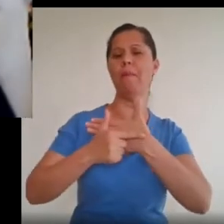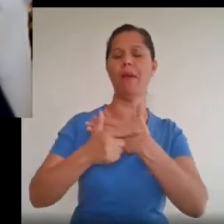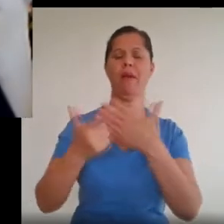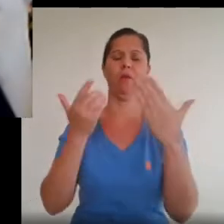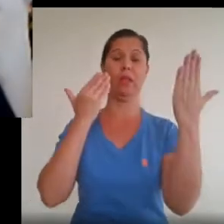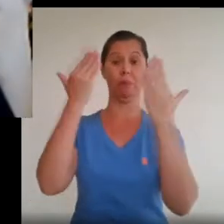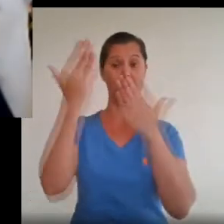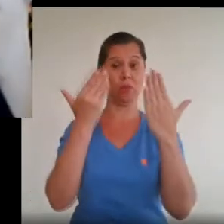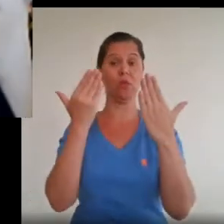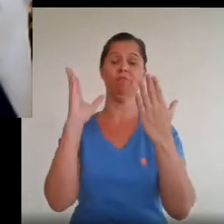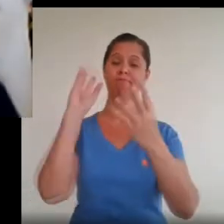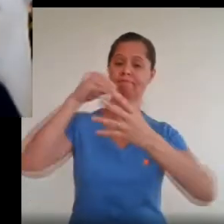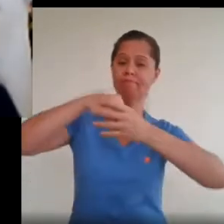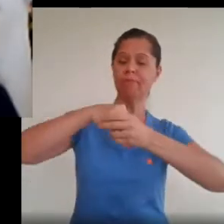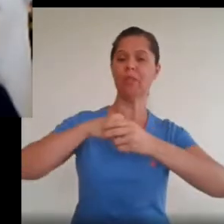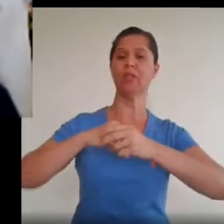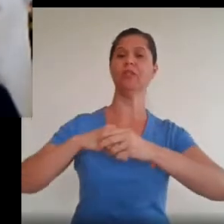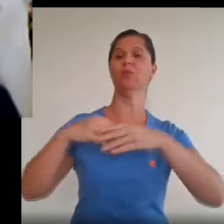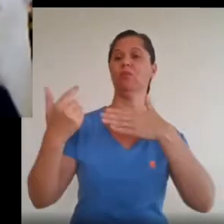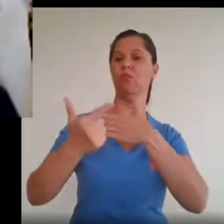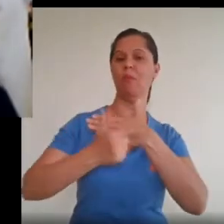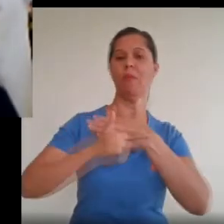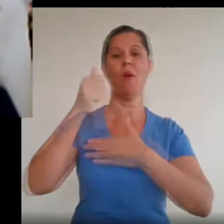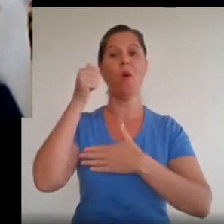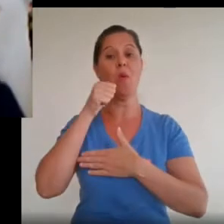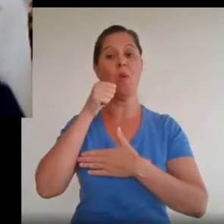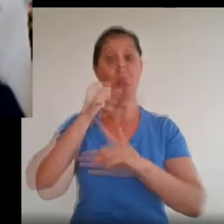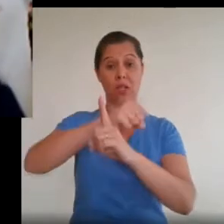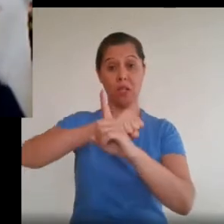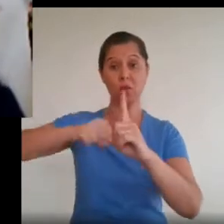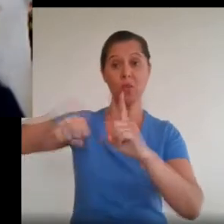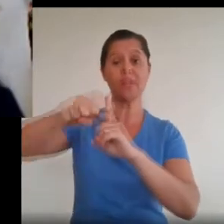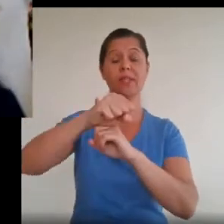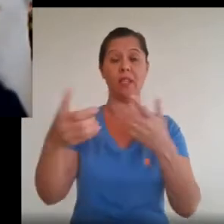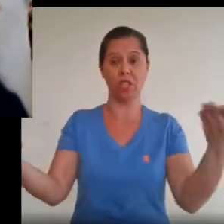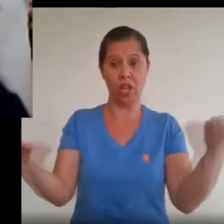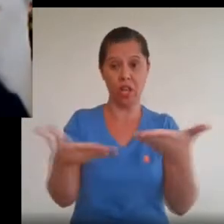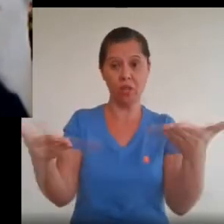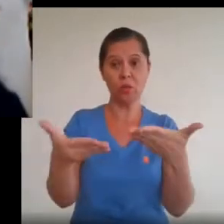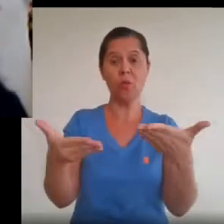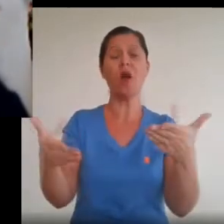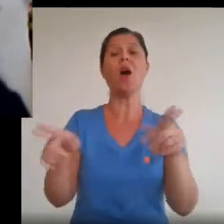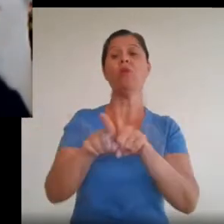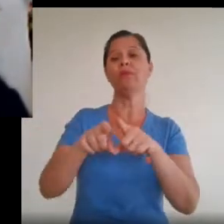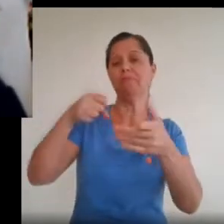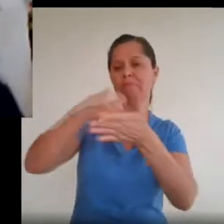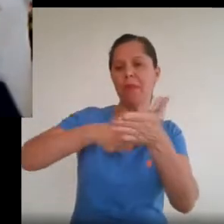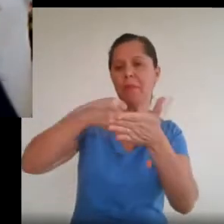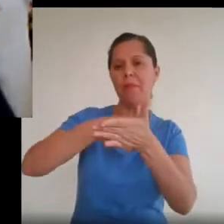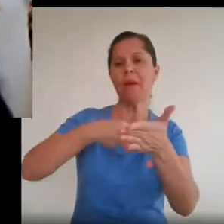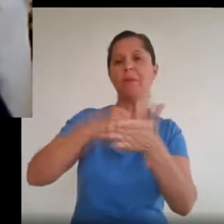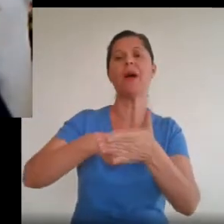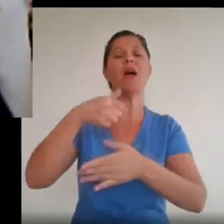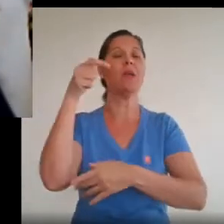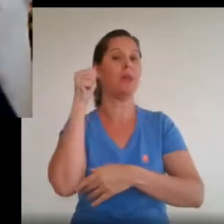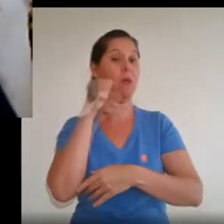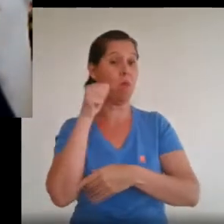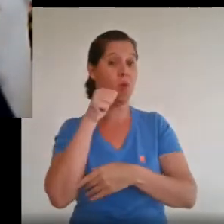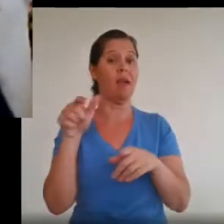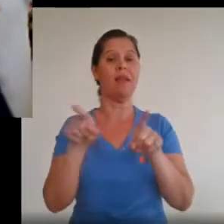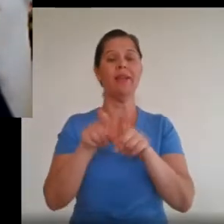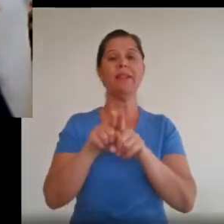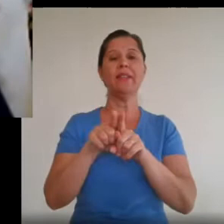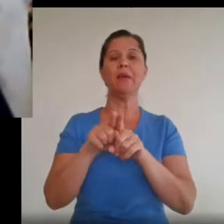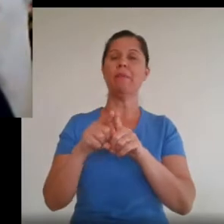frente à luta das mulheres na sociedade atual e a diminuição das injustiças. Como é que foi que